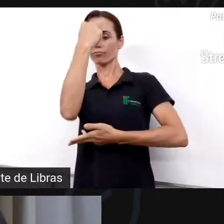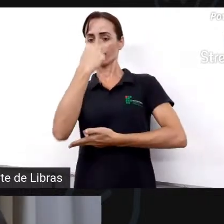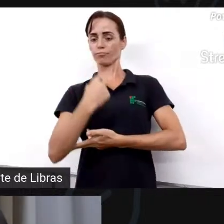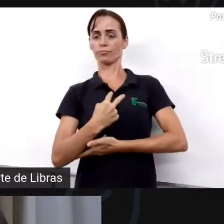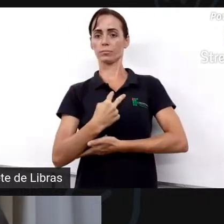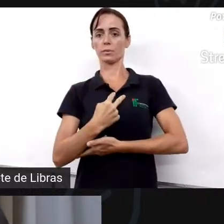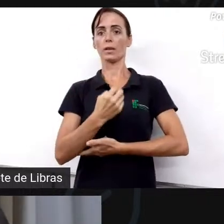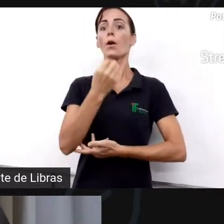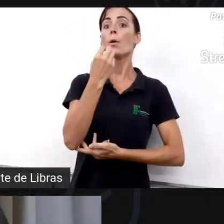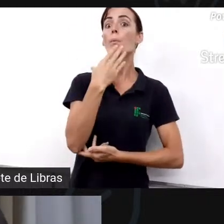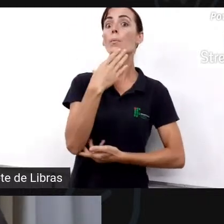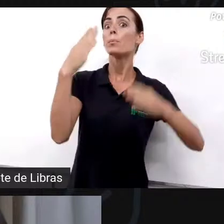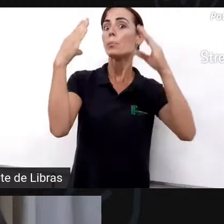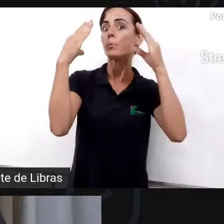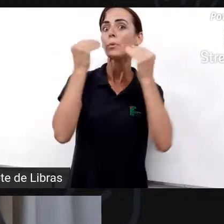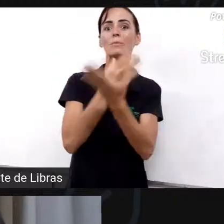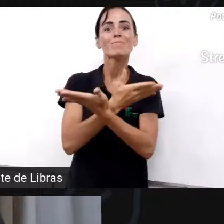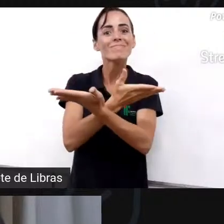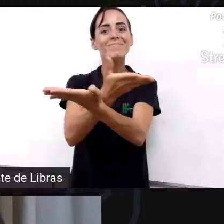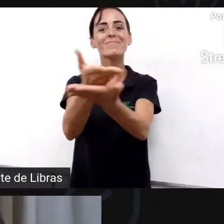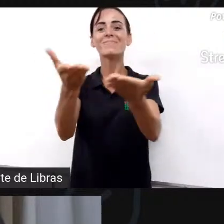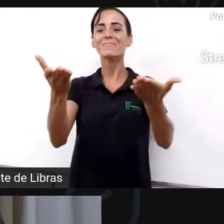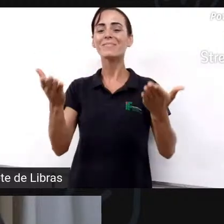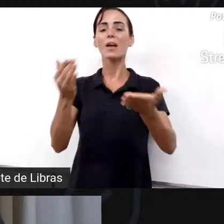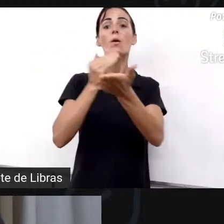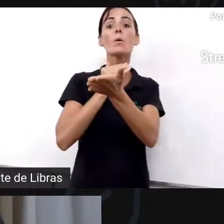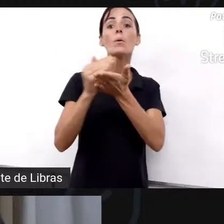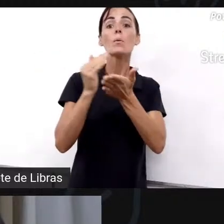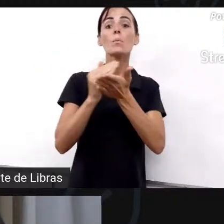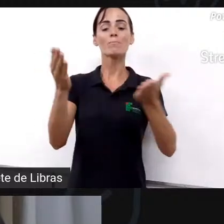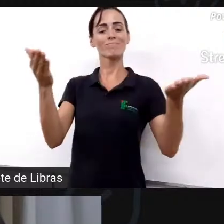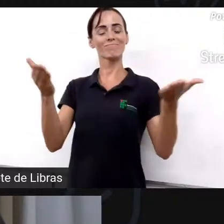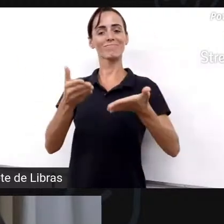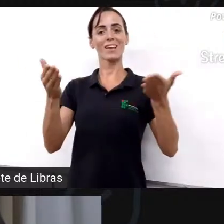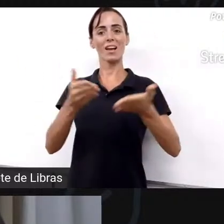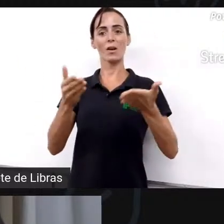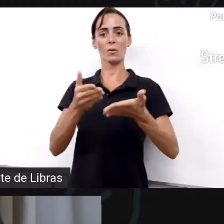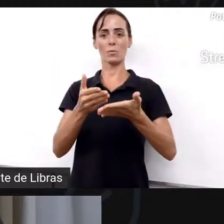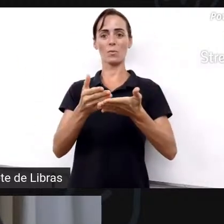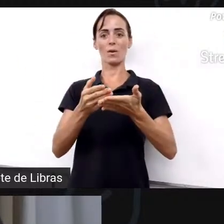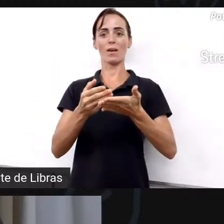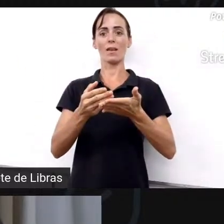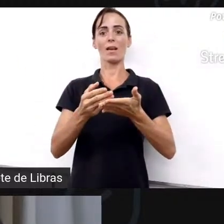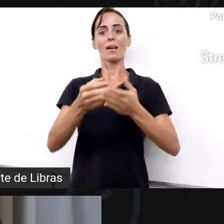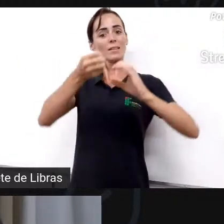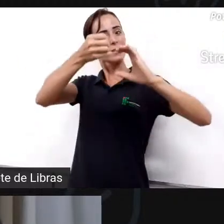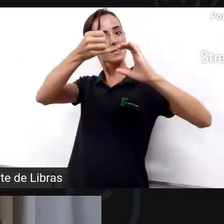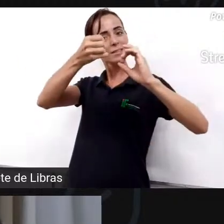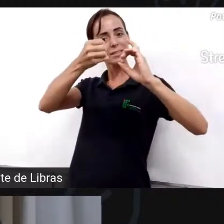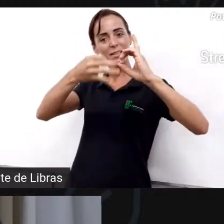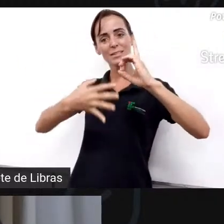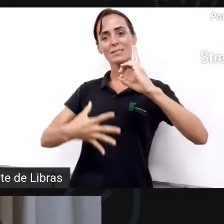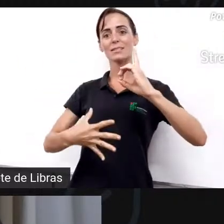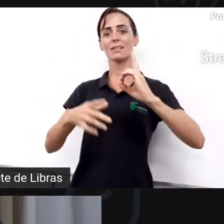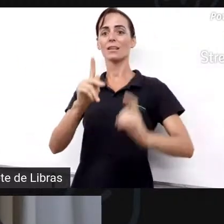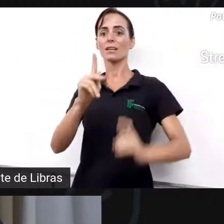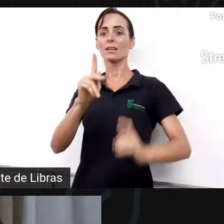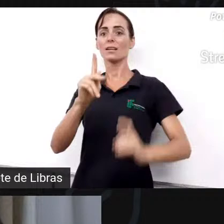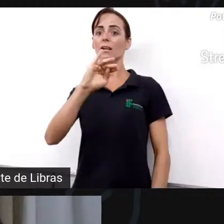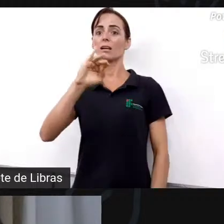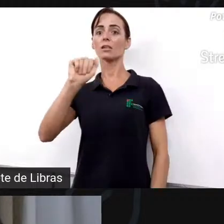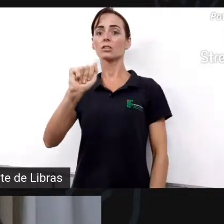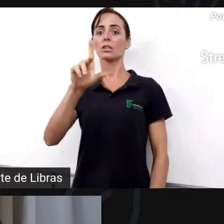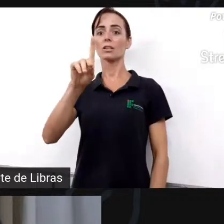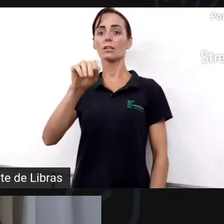Boa noite a todos. Inicio fazendo a minha audiodescrição. Meu nome é Kátia Dayana da Silva Scher,